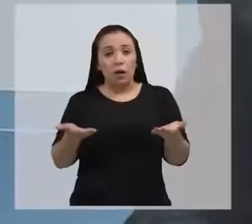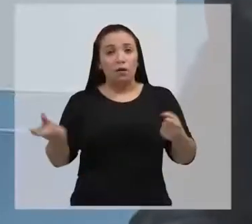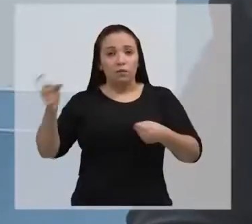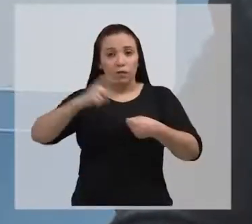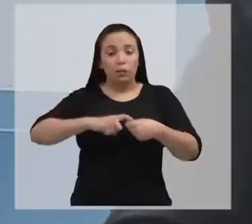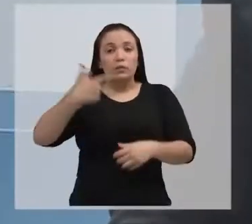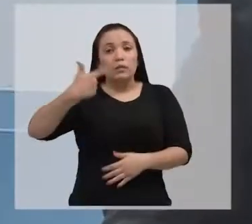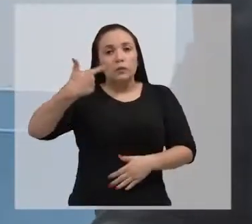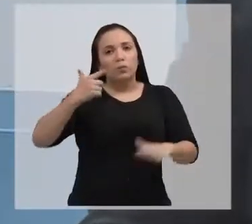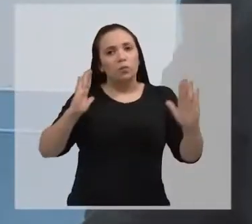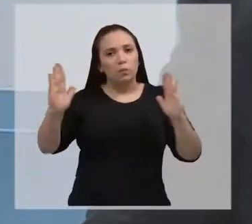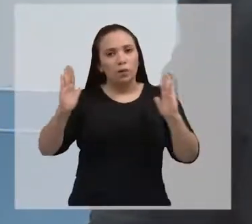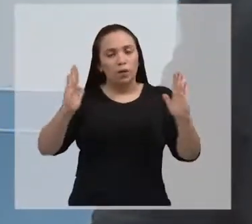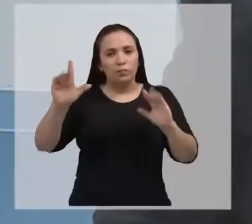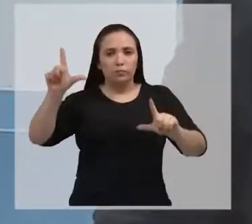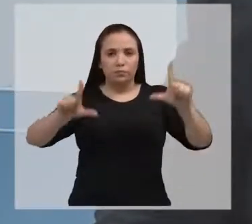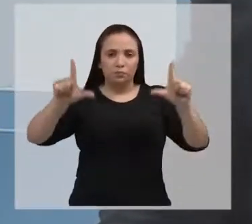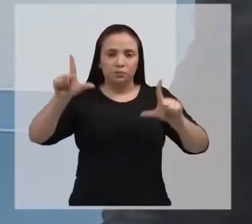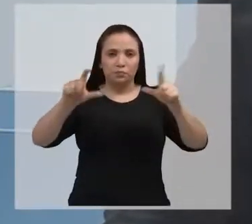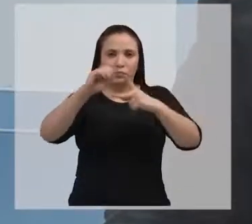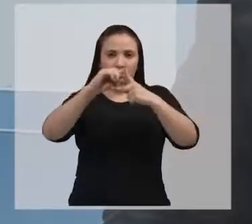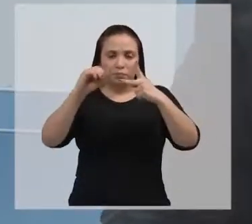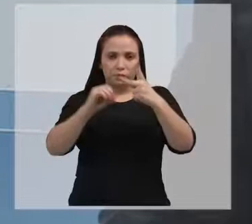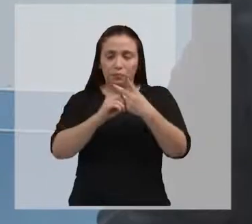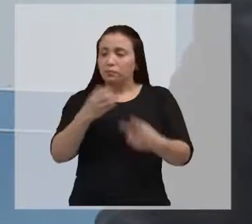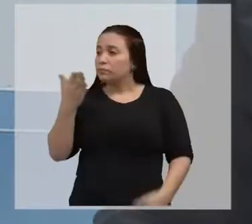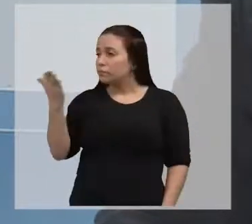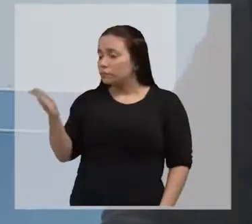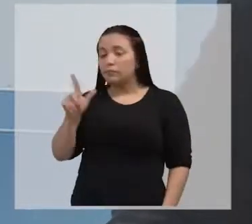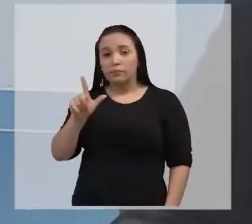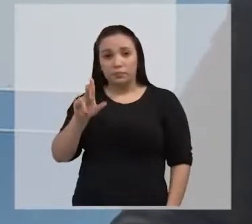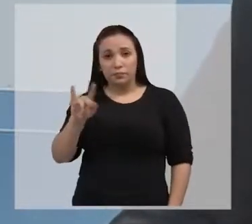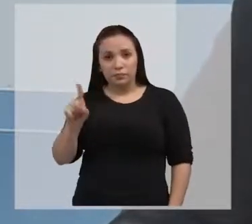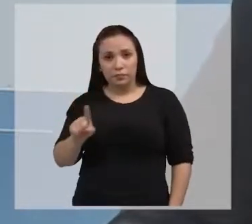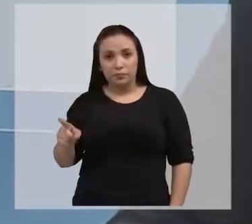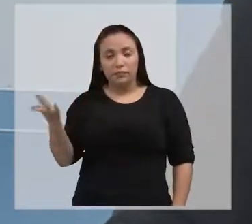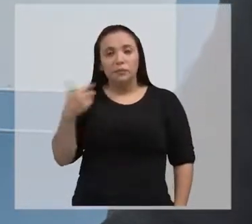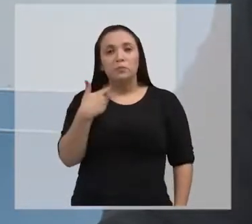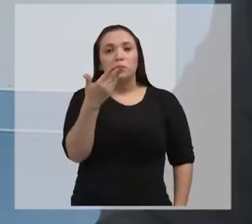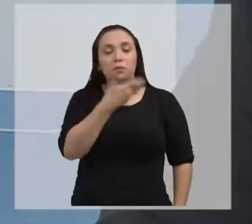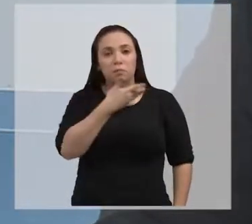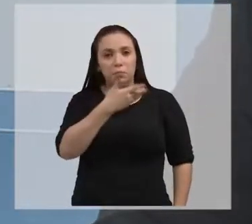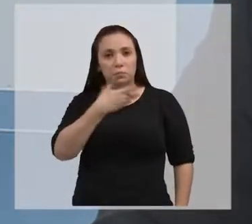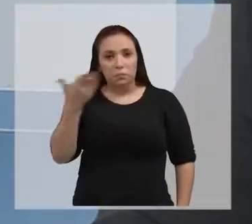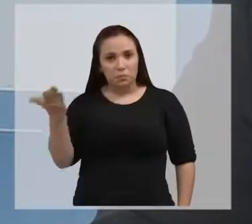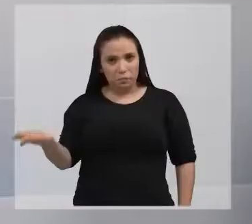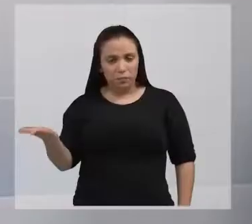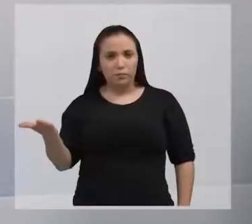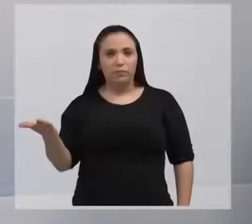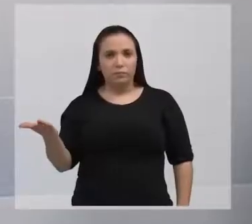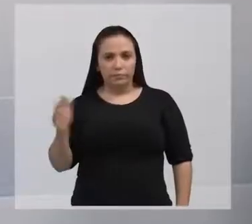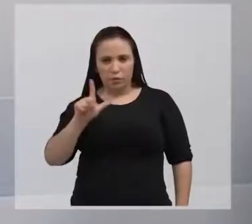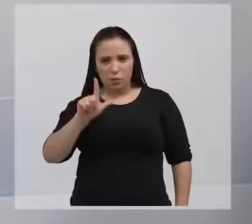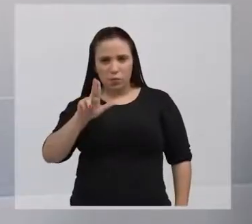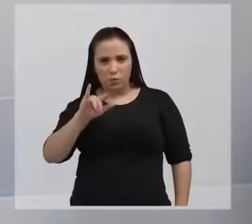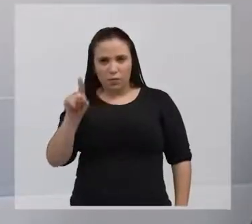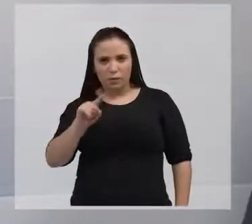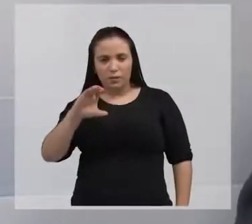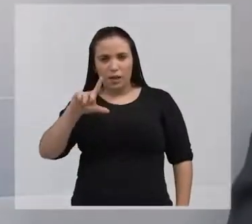Estamos de volta agora com o segundo bloco do nosso programa Pela Ordem. Luiz, meu caro amigo Luiz Cláudio Lula Barbosa, é